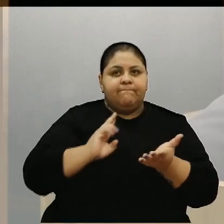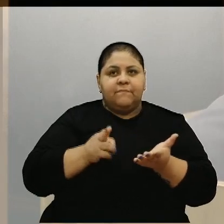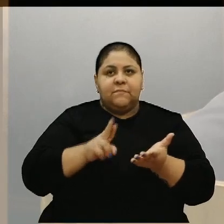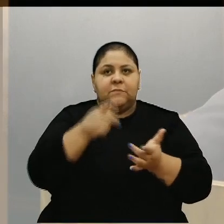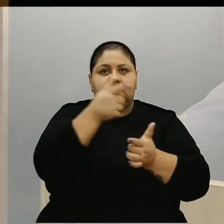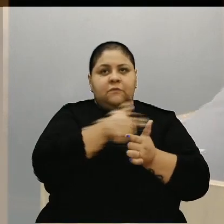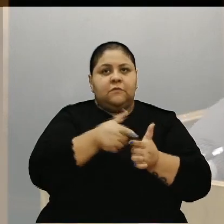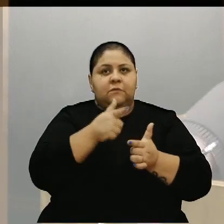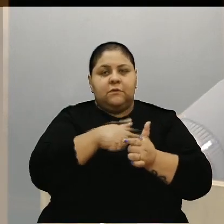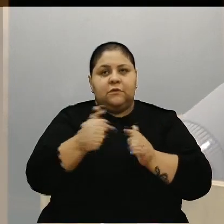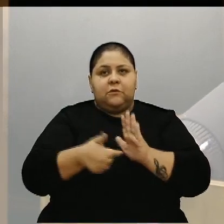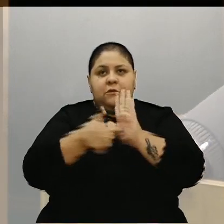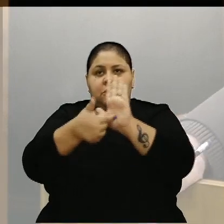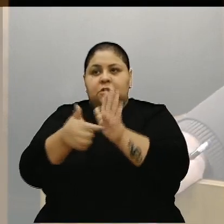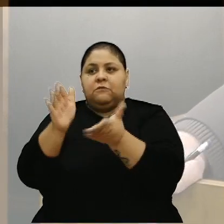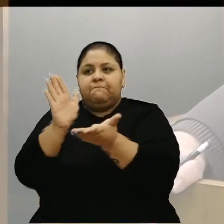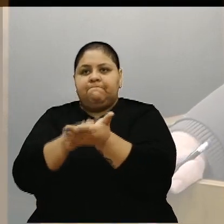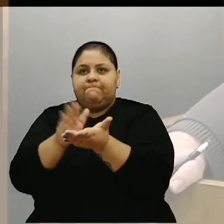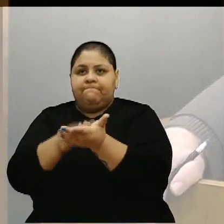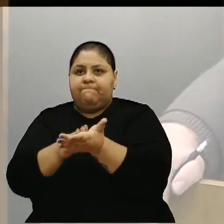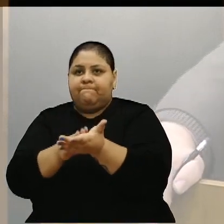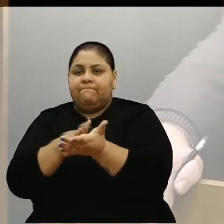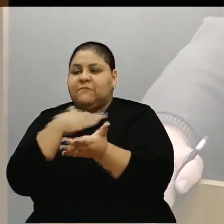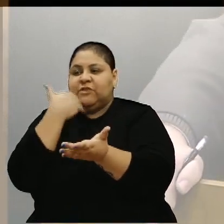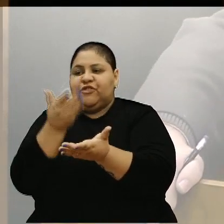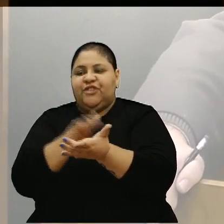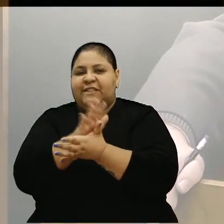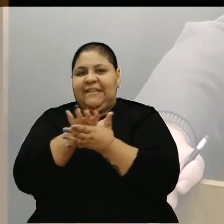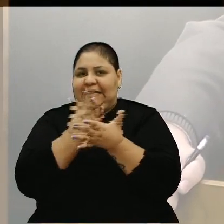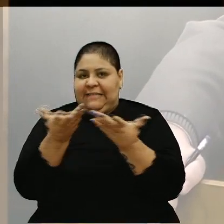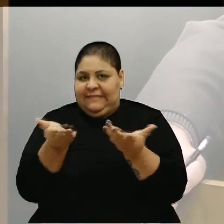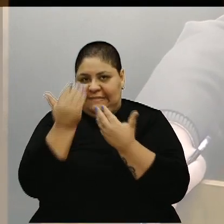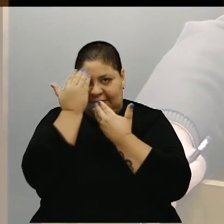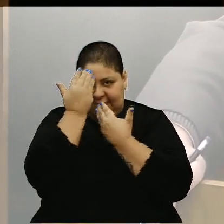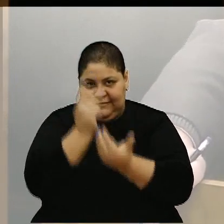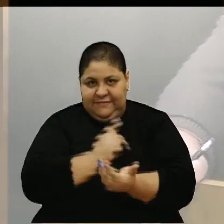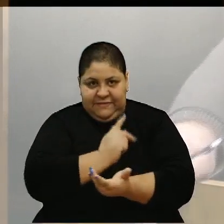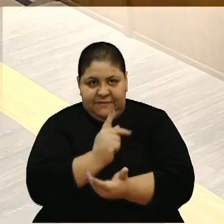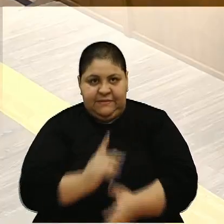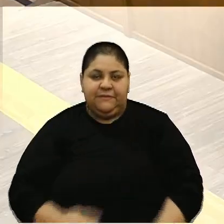problema com alguma proposta, senão não adianta nada. Obrigado, senhora presidente.